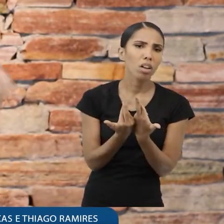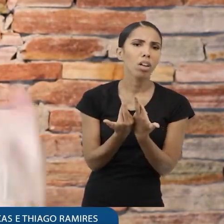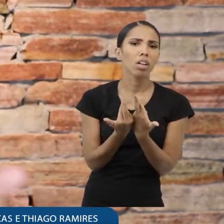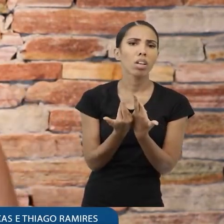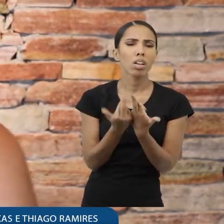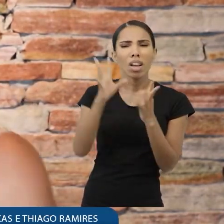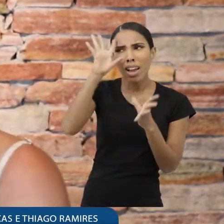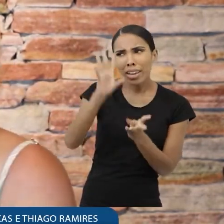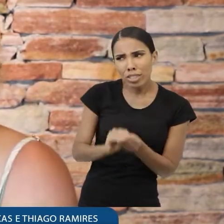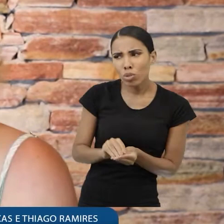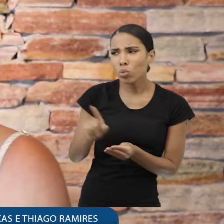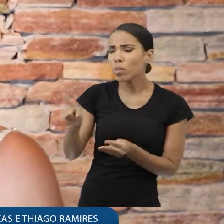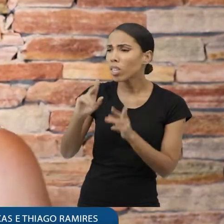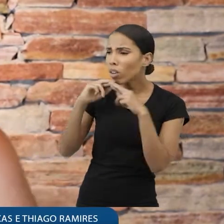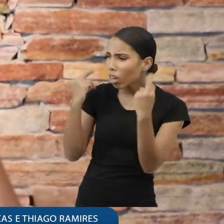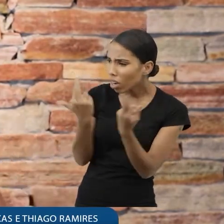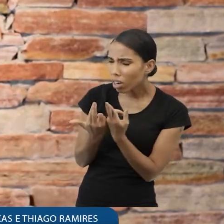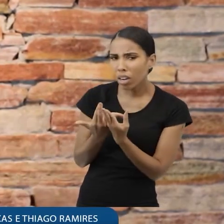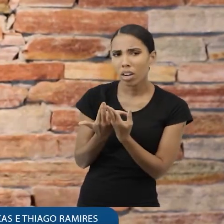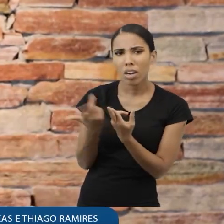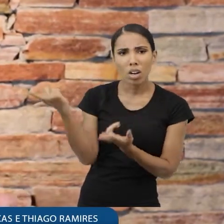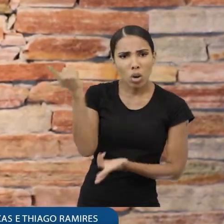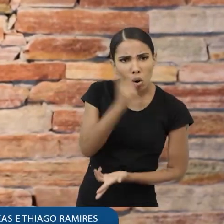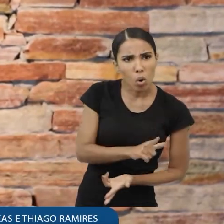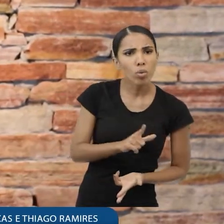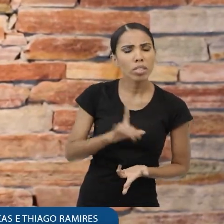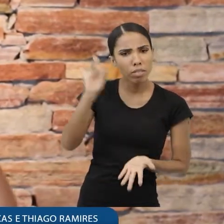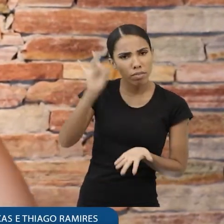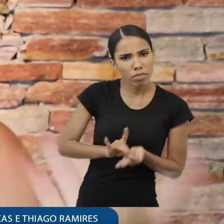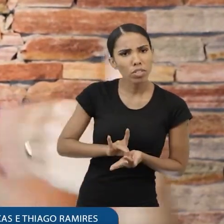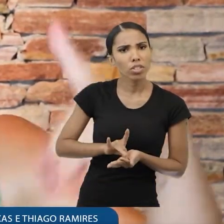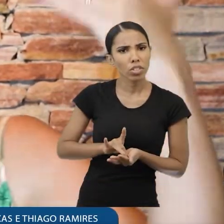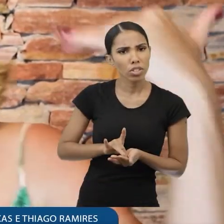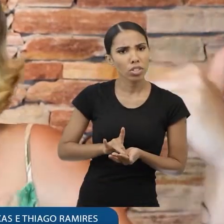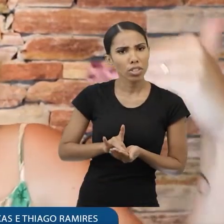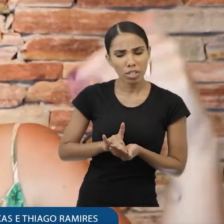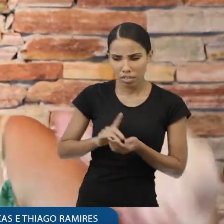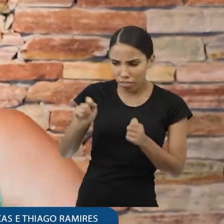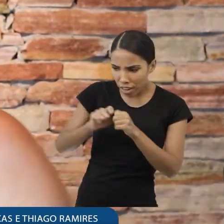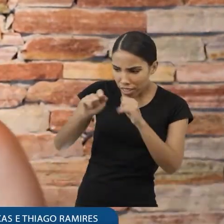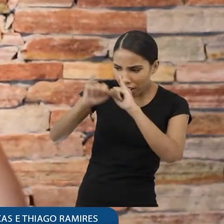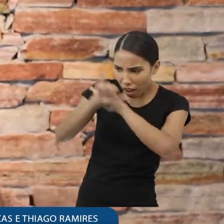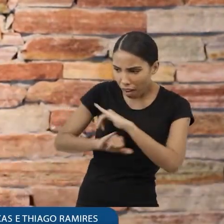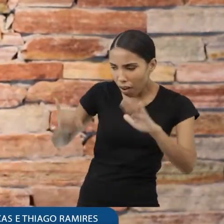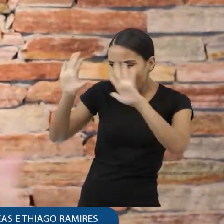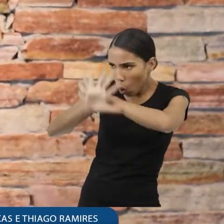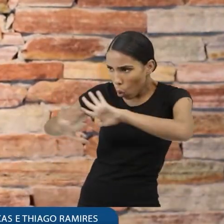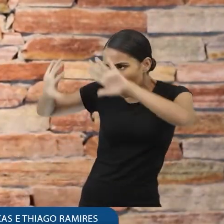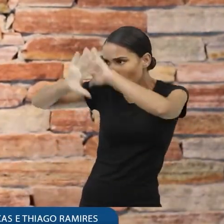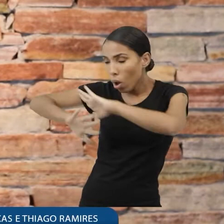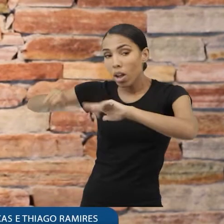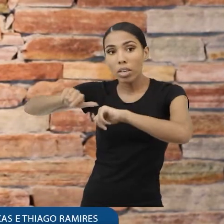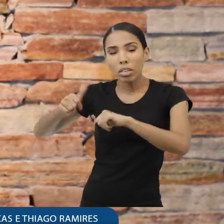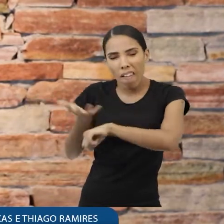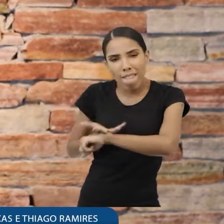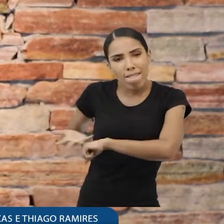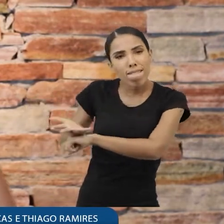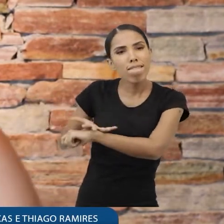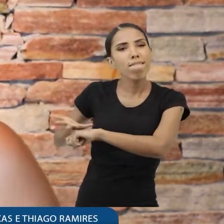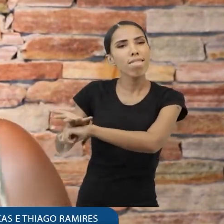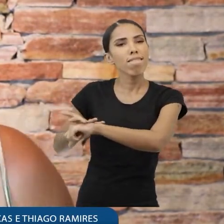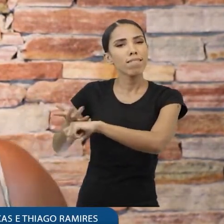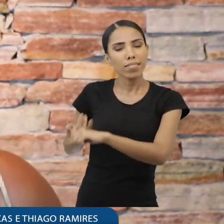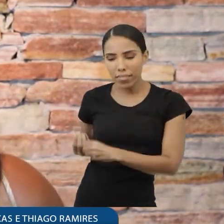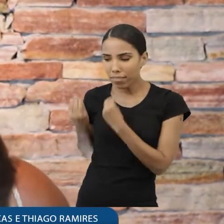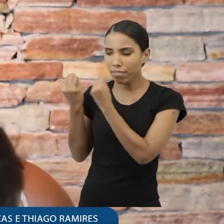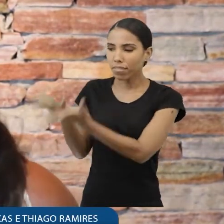que seja resumida com esse patrocinador. Que aí você consegue vender de fato, fazer o tal pitch para ele e convencê-lo de que aquele